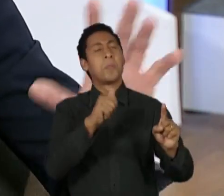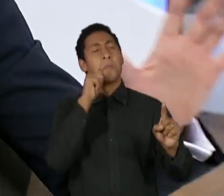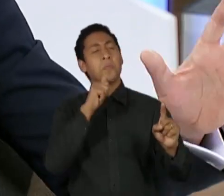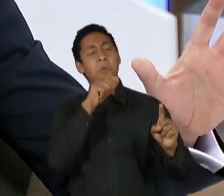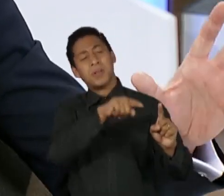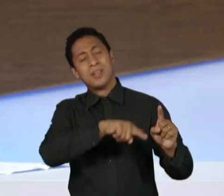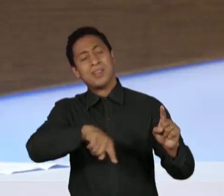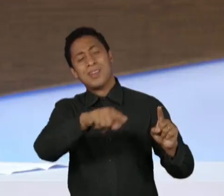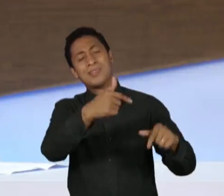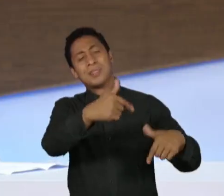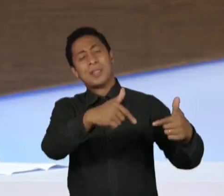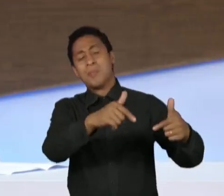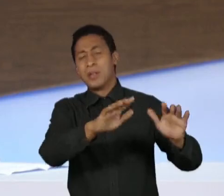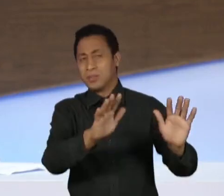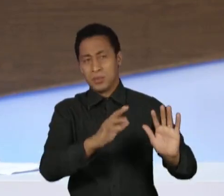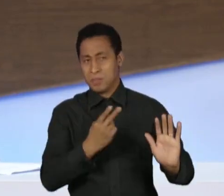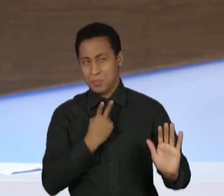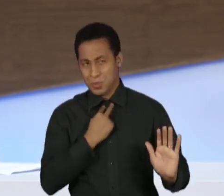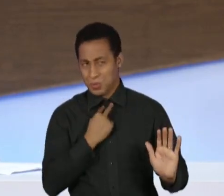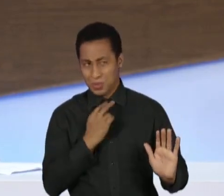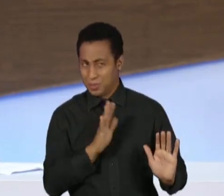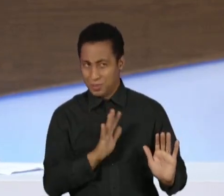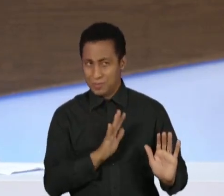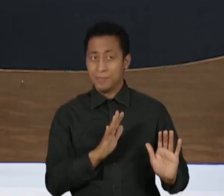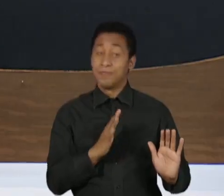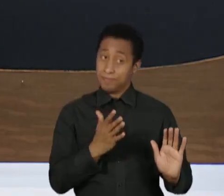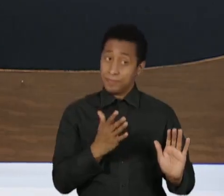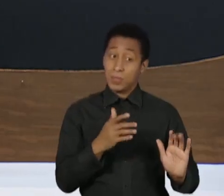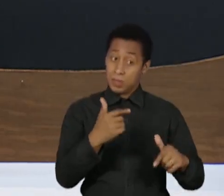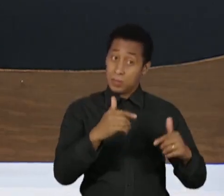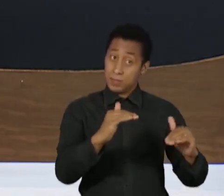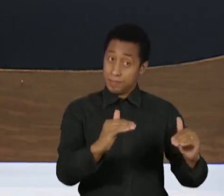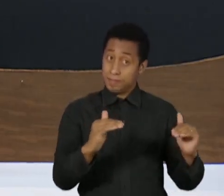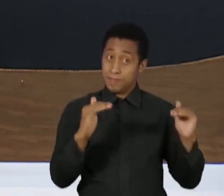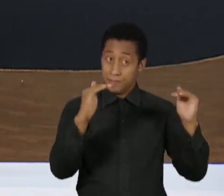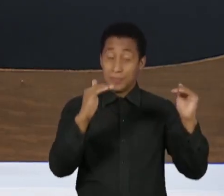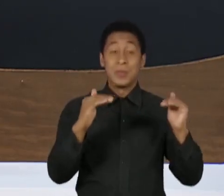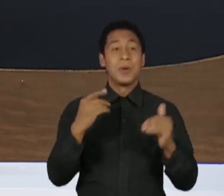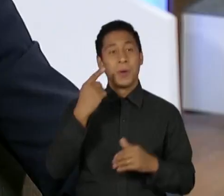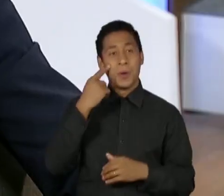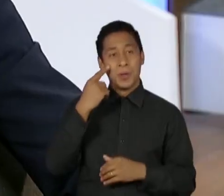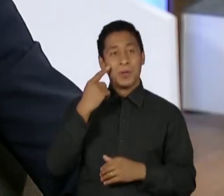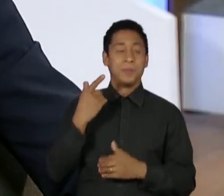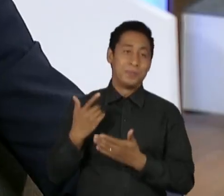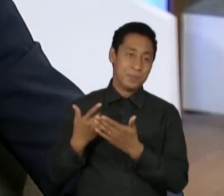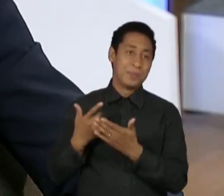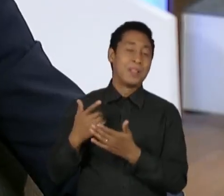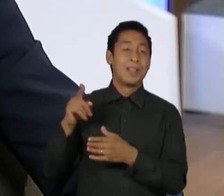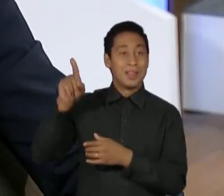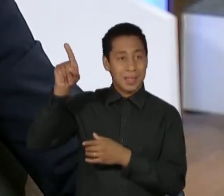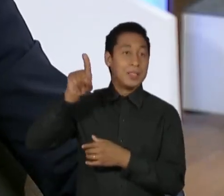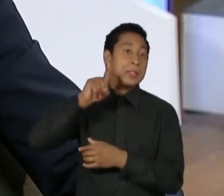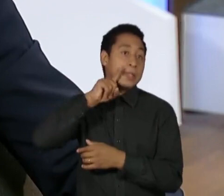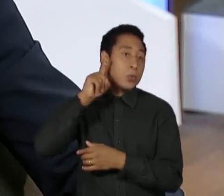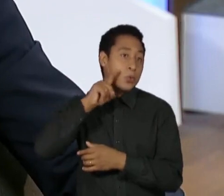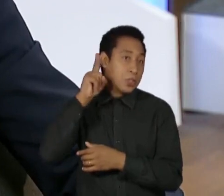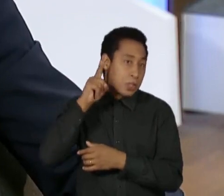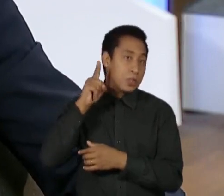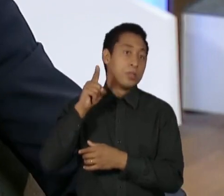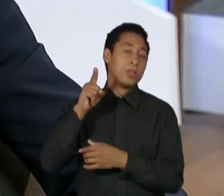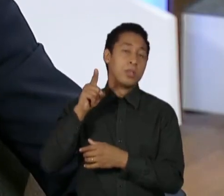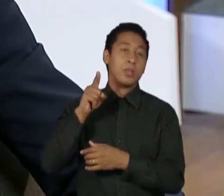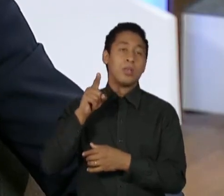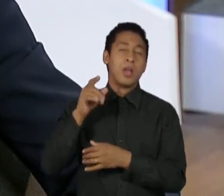de mulheres em instituições importantes. Aliás, a juíza da Suprema Corte americana,